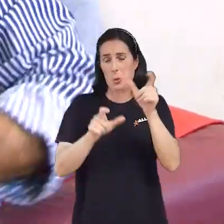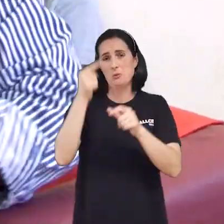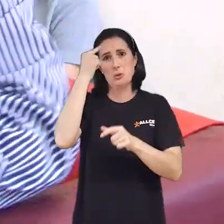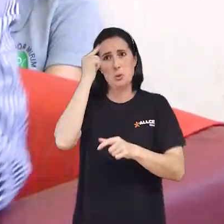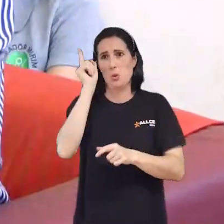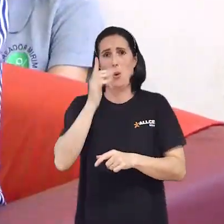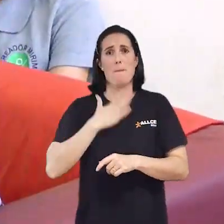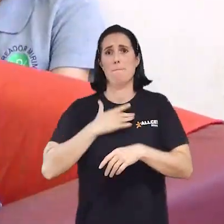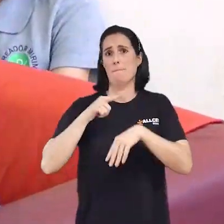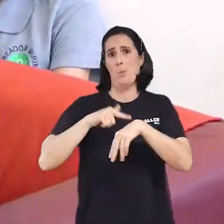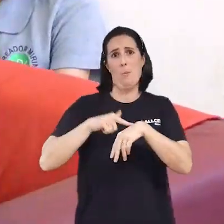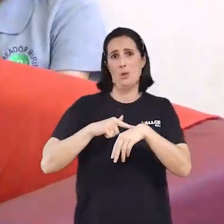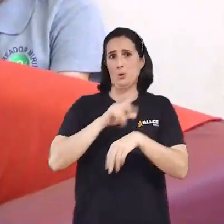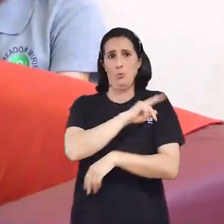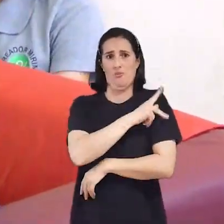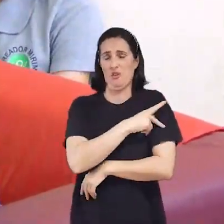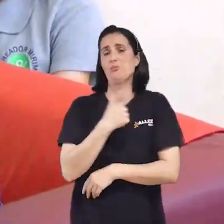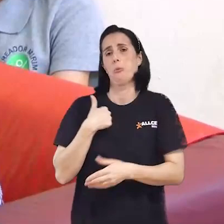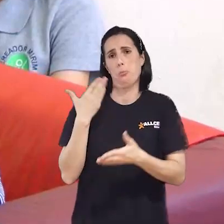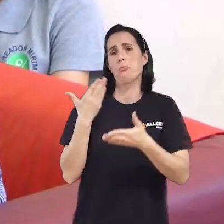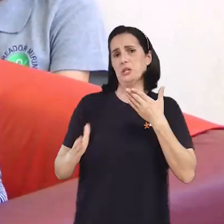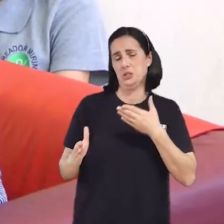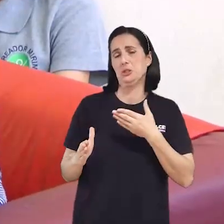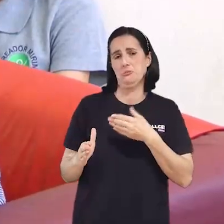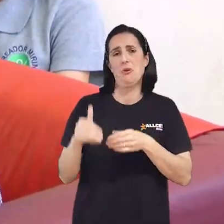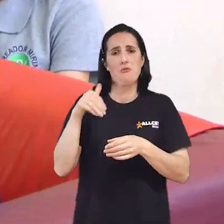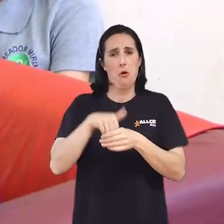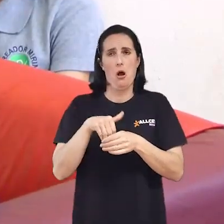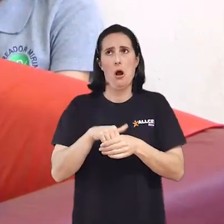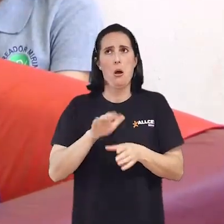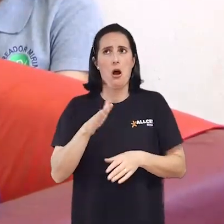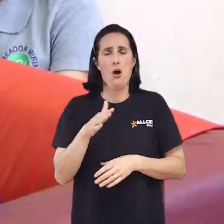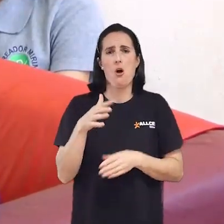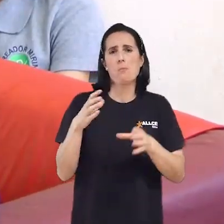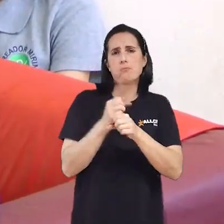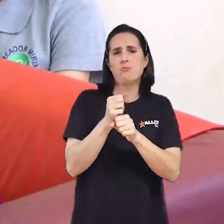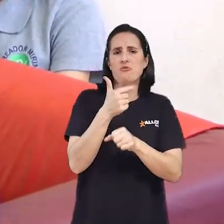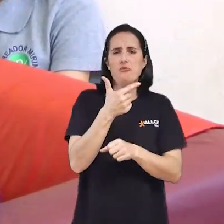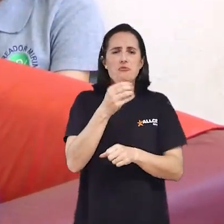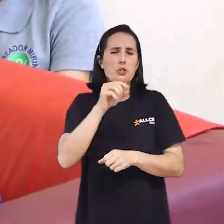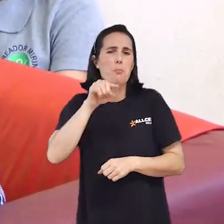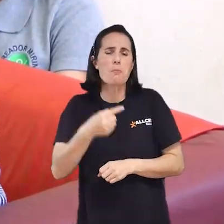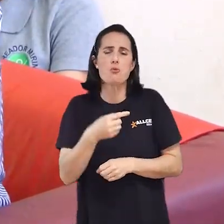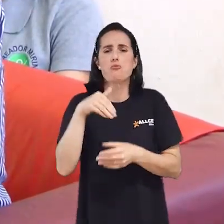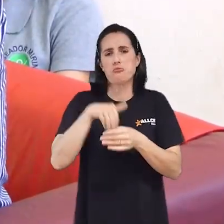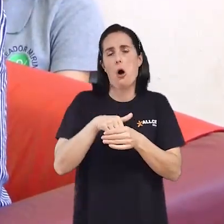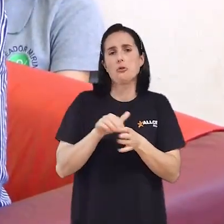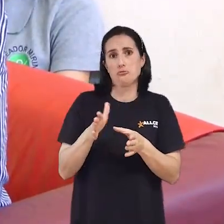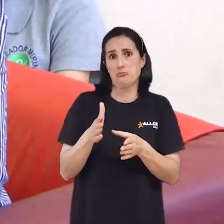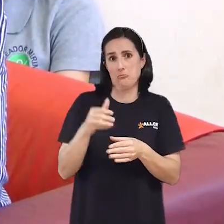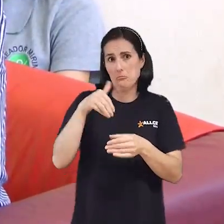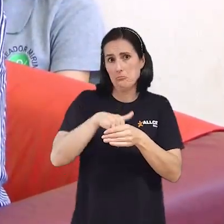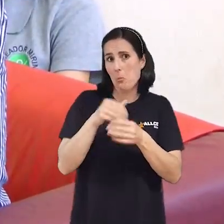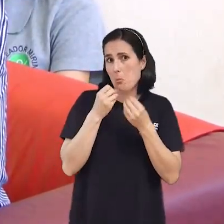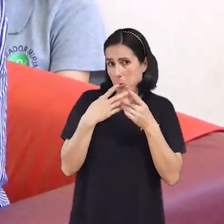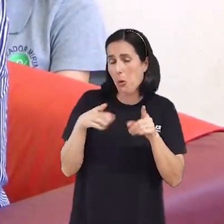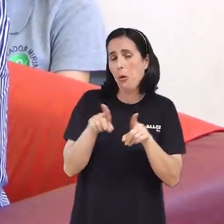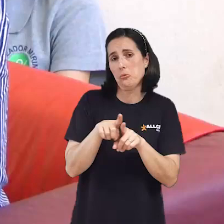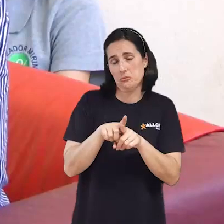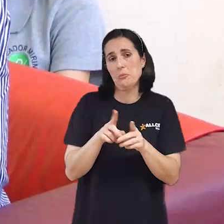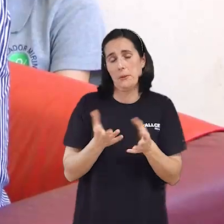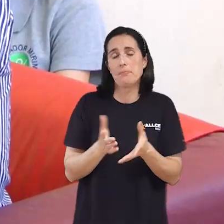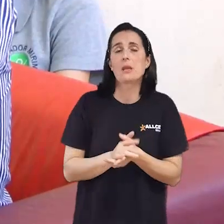o tamanho dessa fila de 4.187. Isso é muita gente. Né? Isso também nos trouxe muita